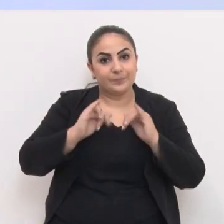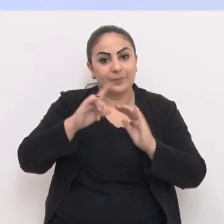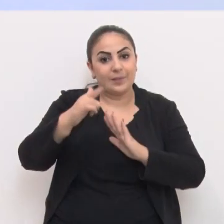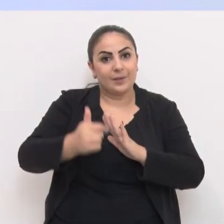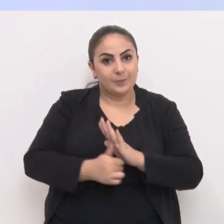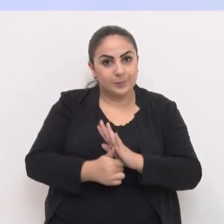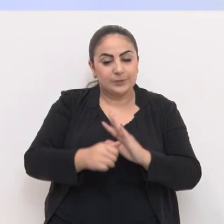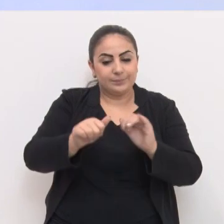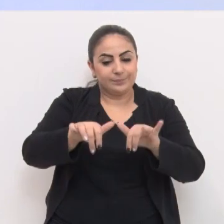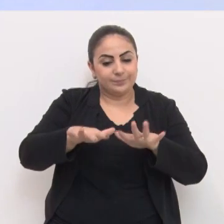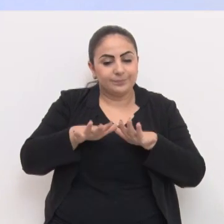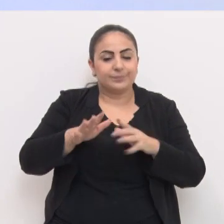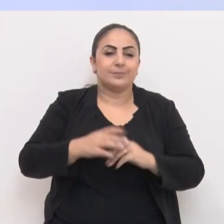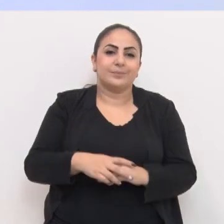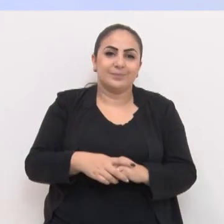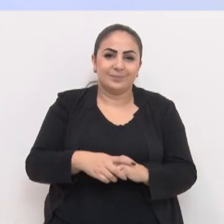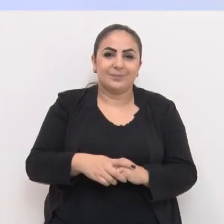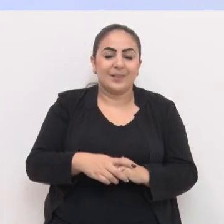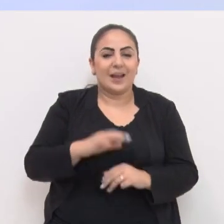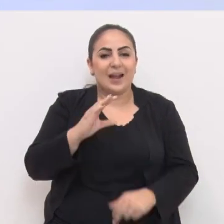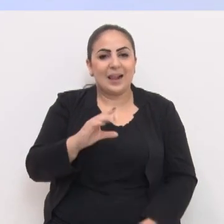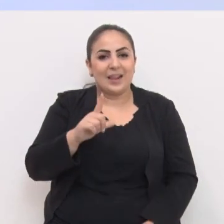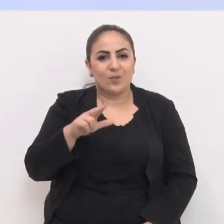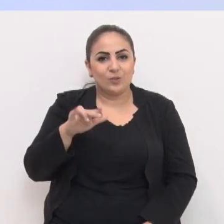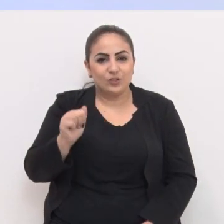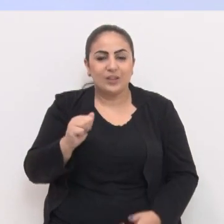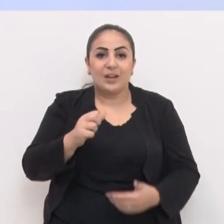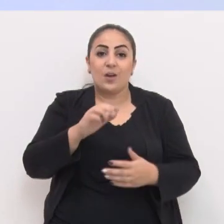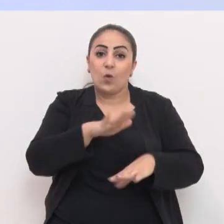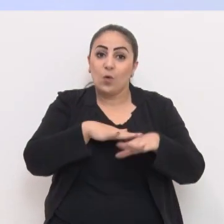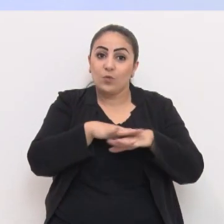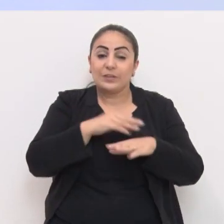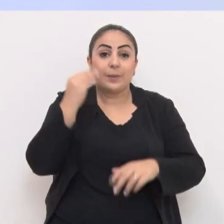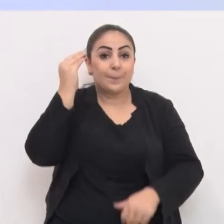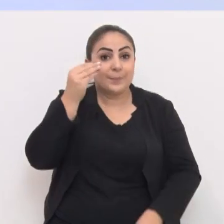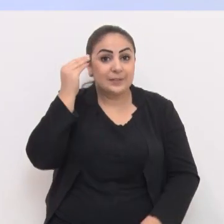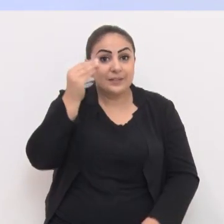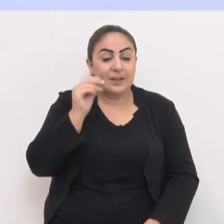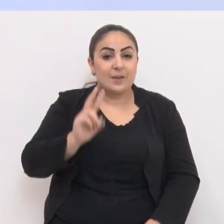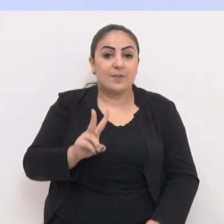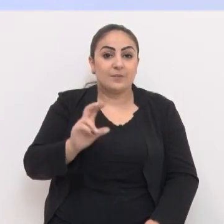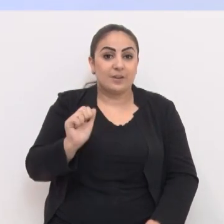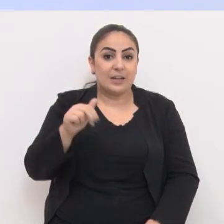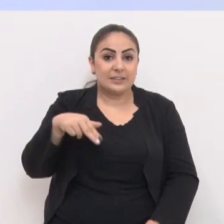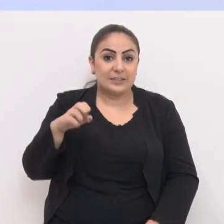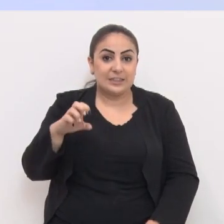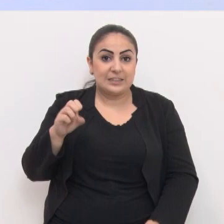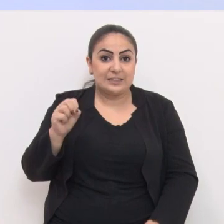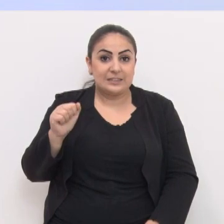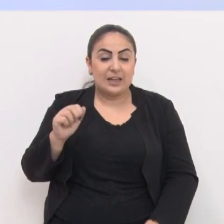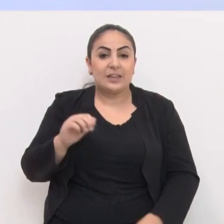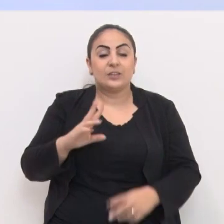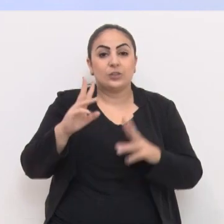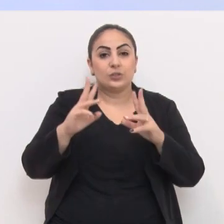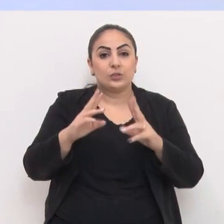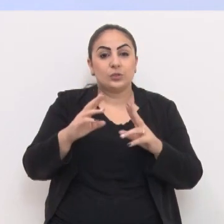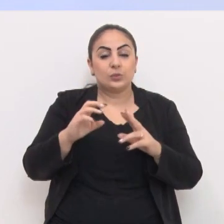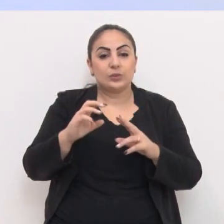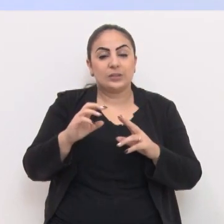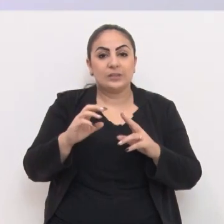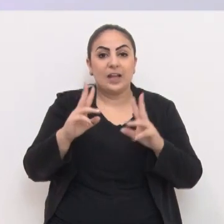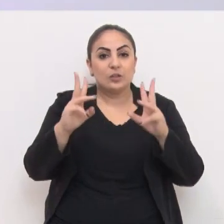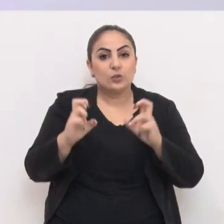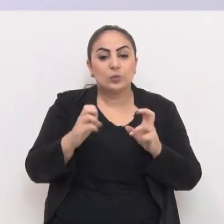logo após a sessão plenária, Cláudia Tainá conversa com a psicóloga Vanessa dos Santos sobre transtorno